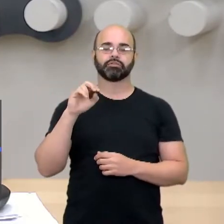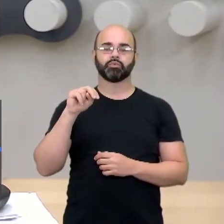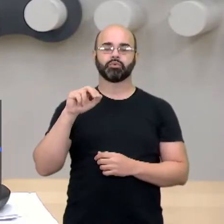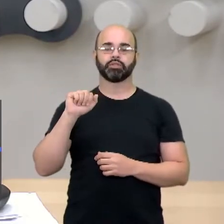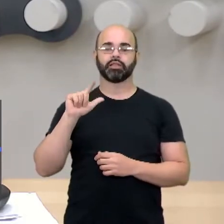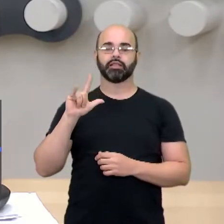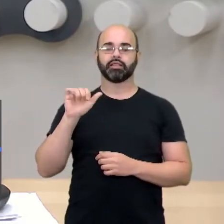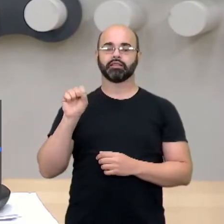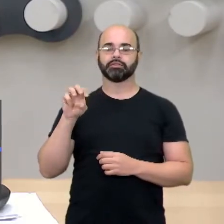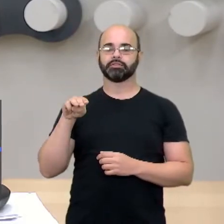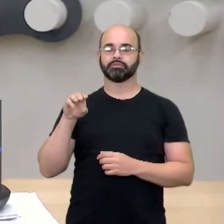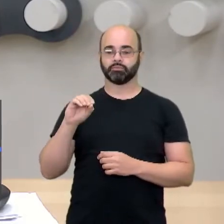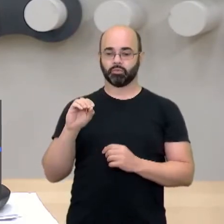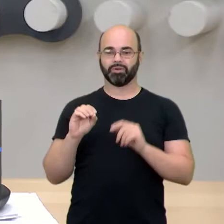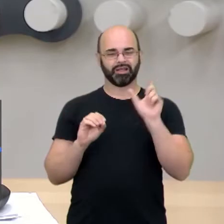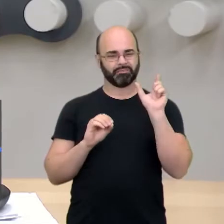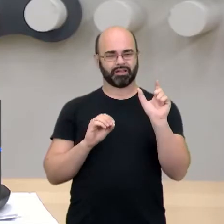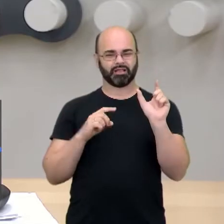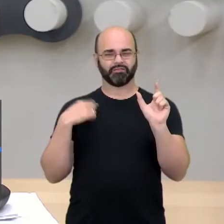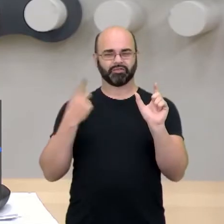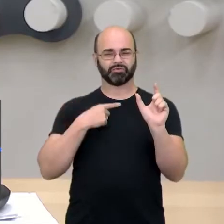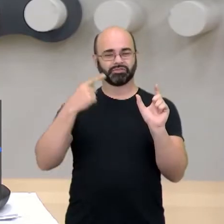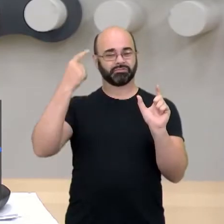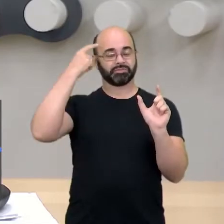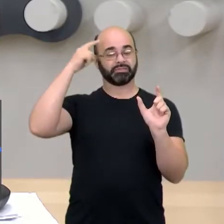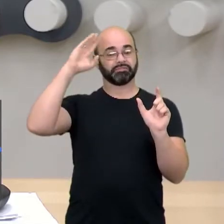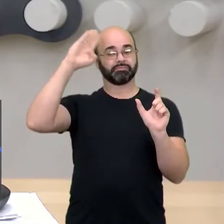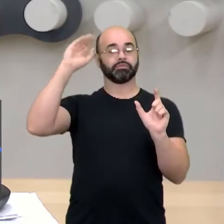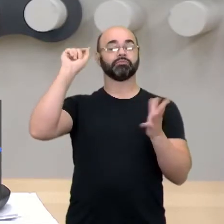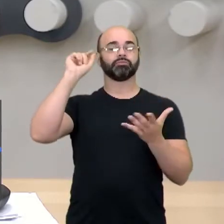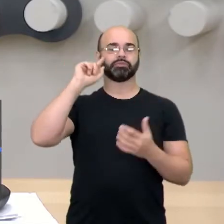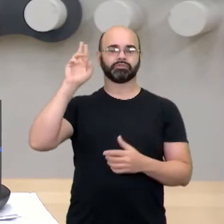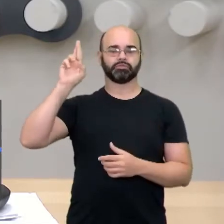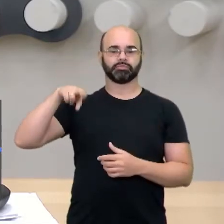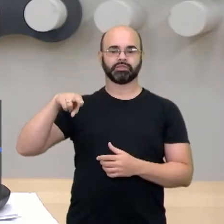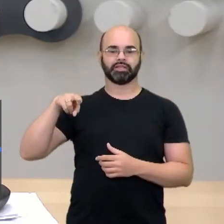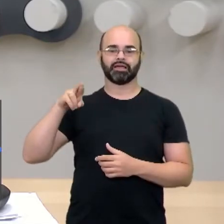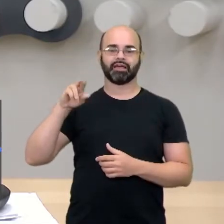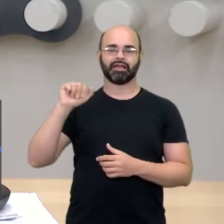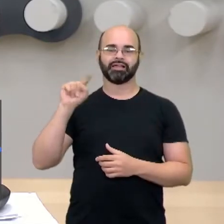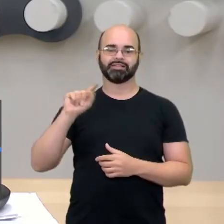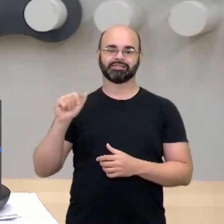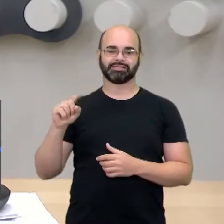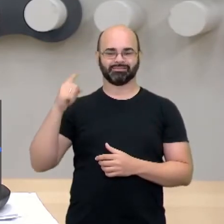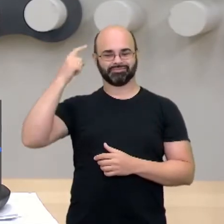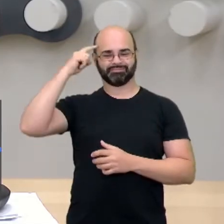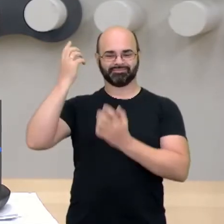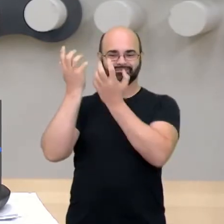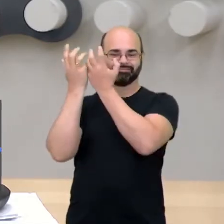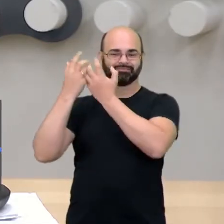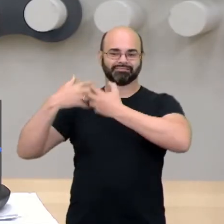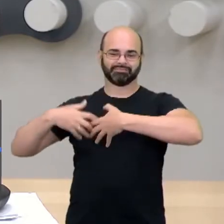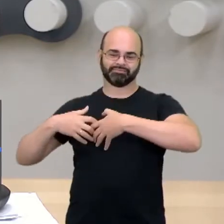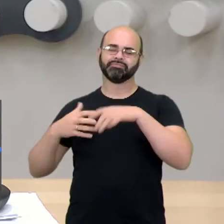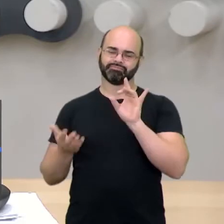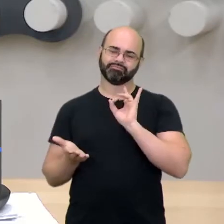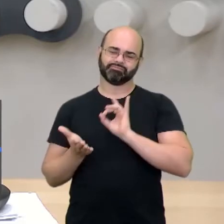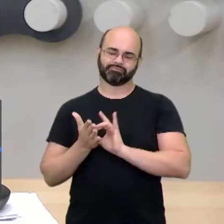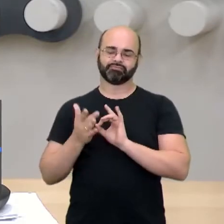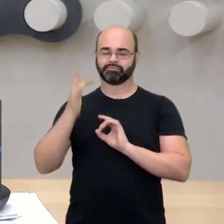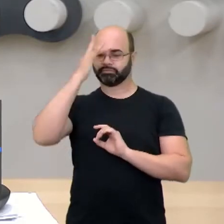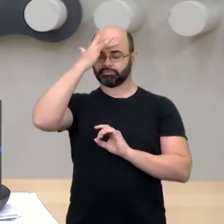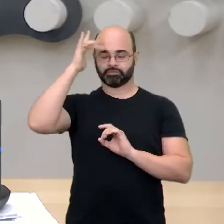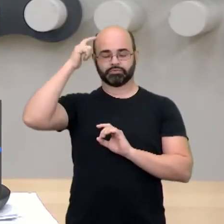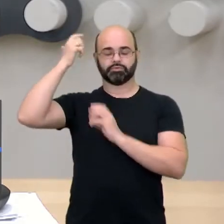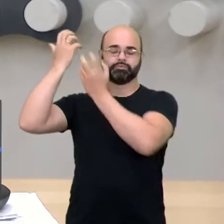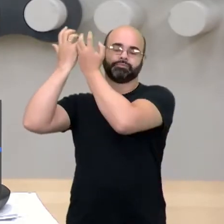fala a palavra racionalismo a primeira coisa que vem na nossa cabeça é razão certo e de fato a gente está falando da Razão